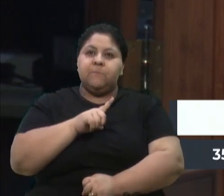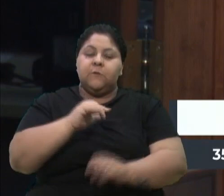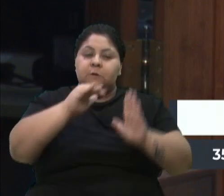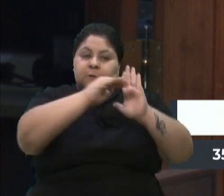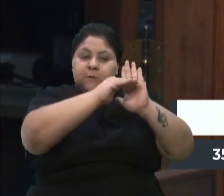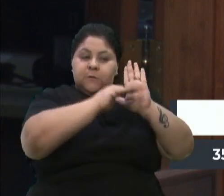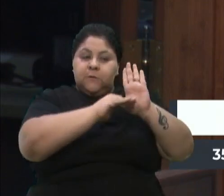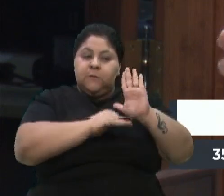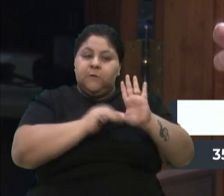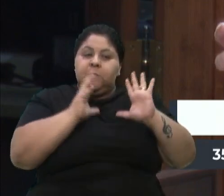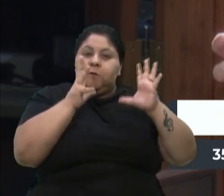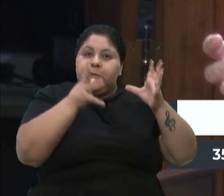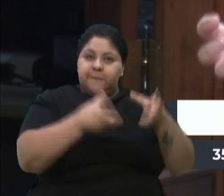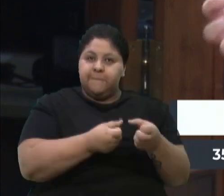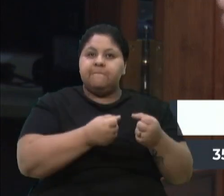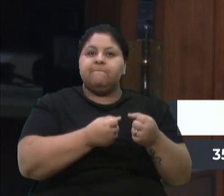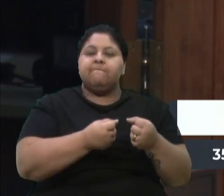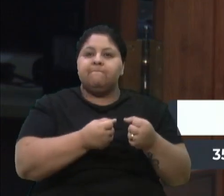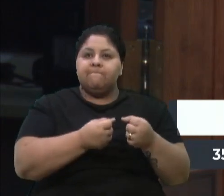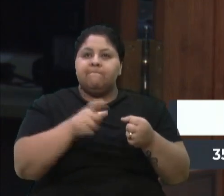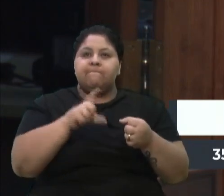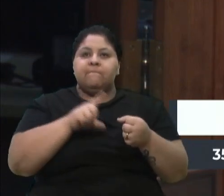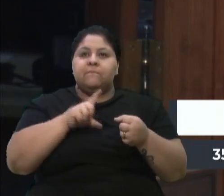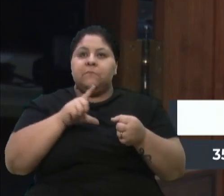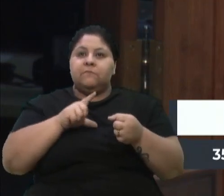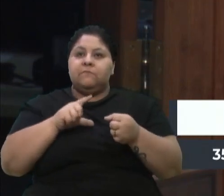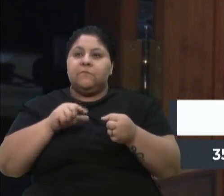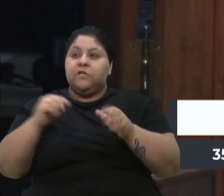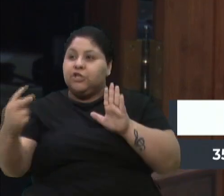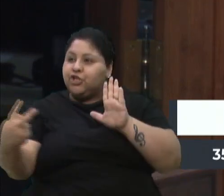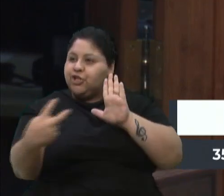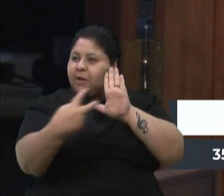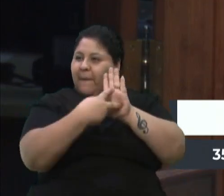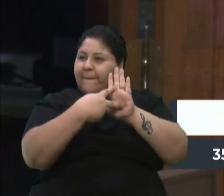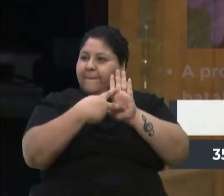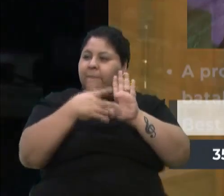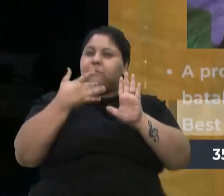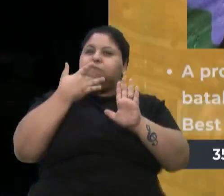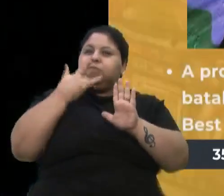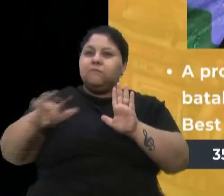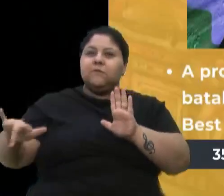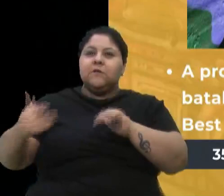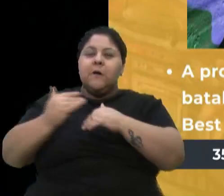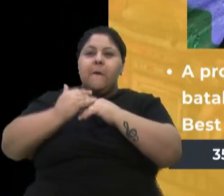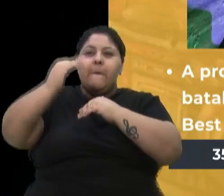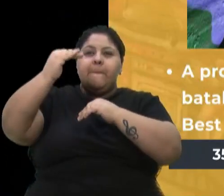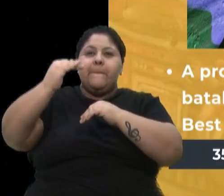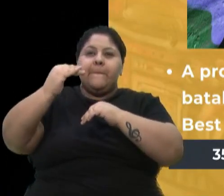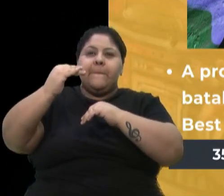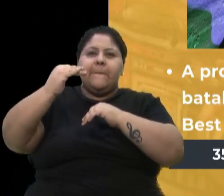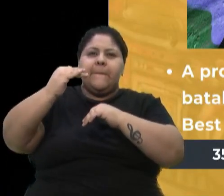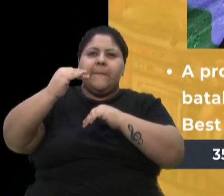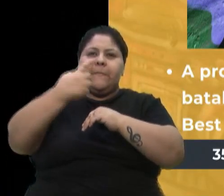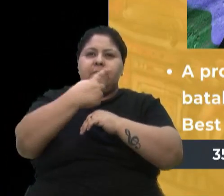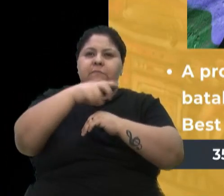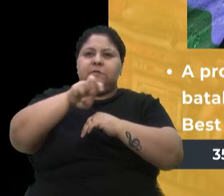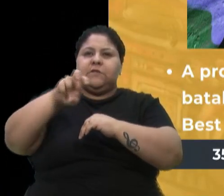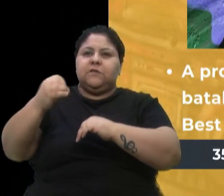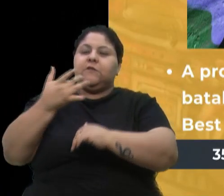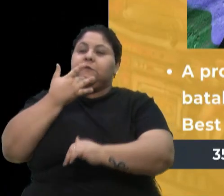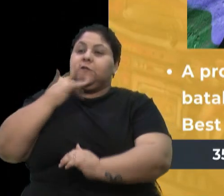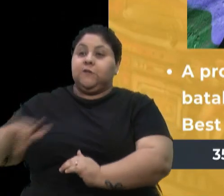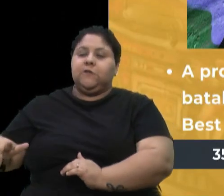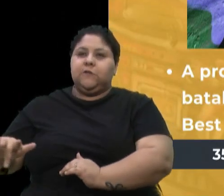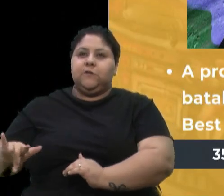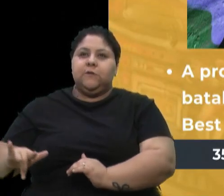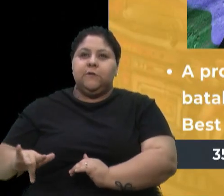toda, inclusive atraindo crianças, né, são mais de 150 crianças envolvidas, escolas participando,